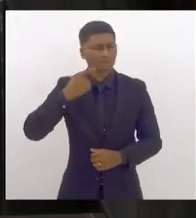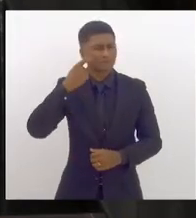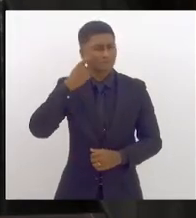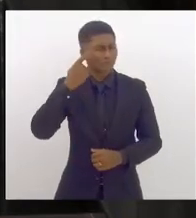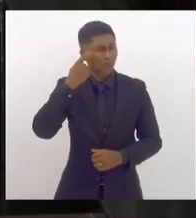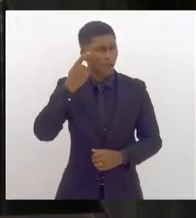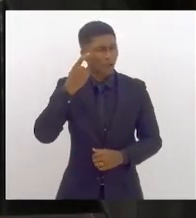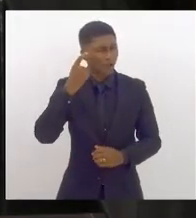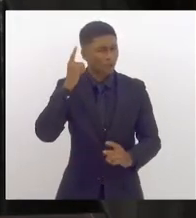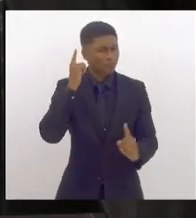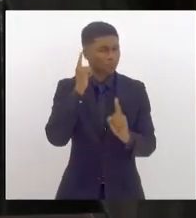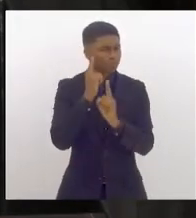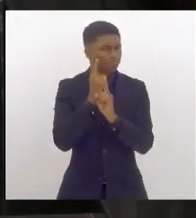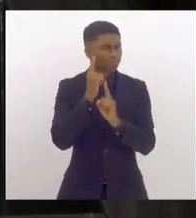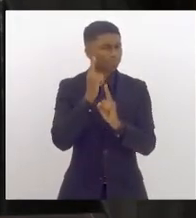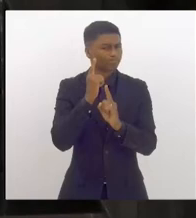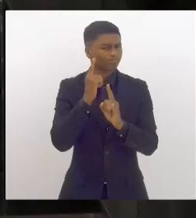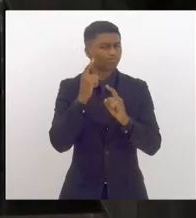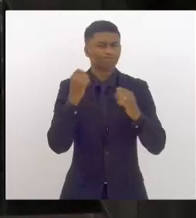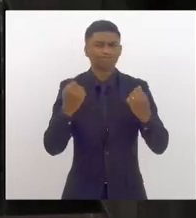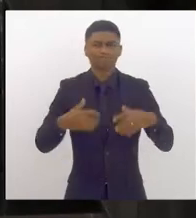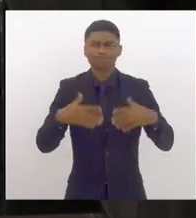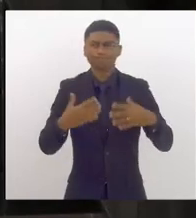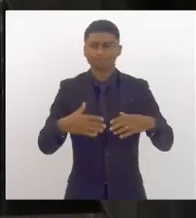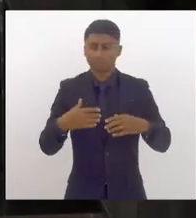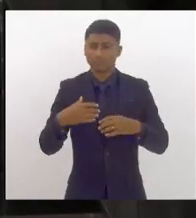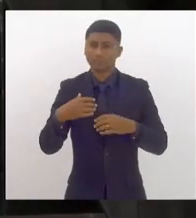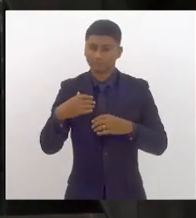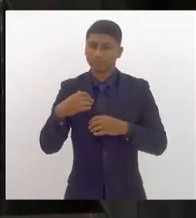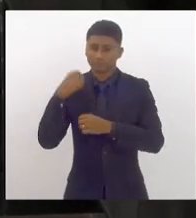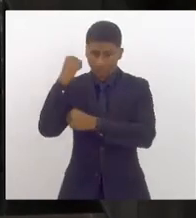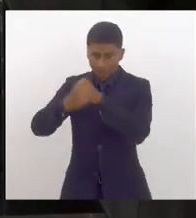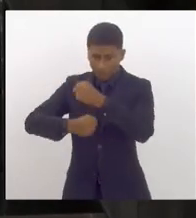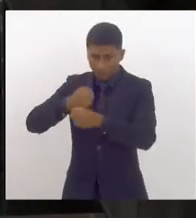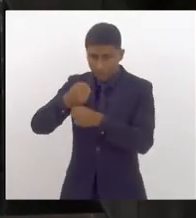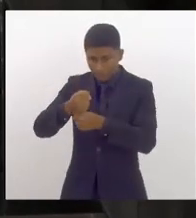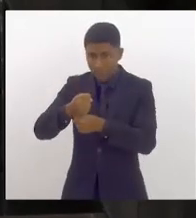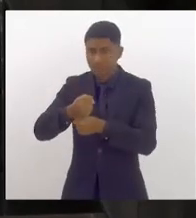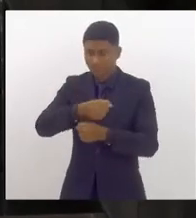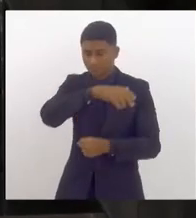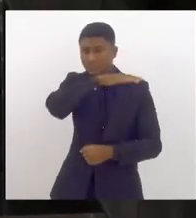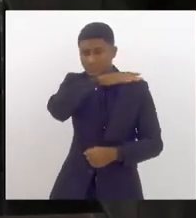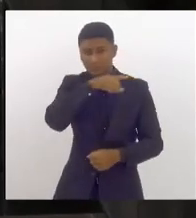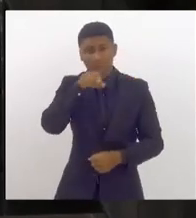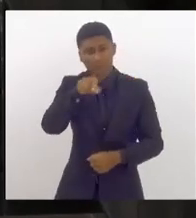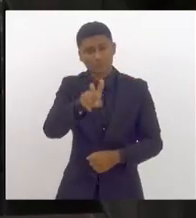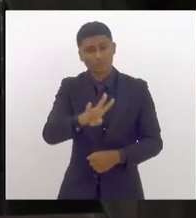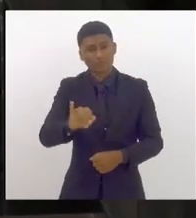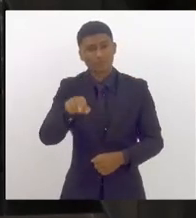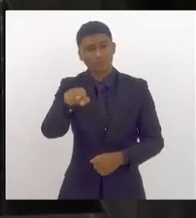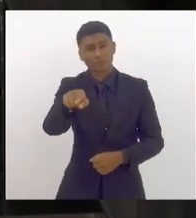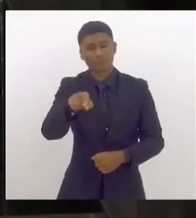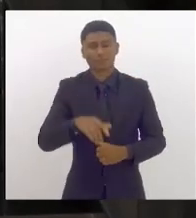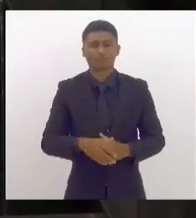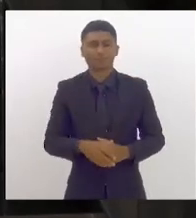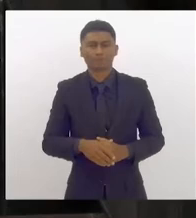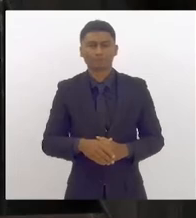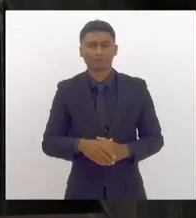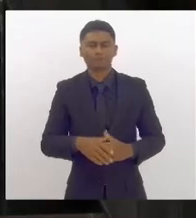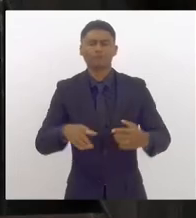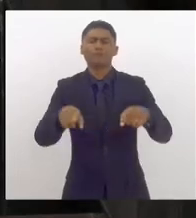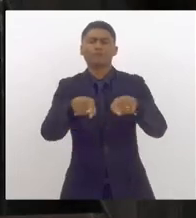para o exercício vindouro e se adiantarmos um pouco mais chora